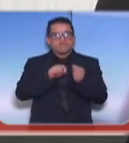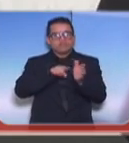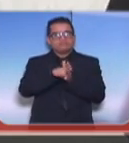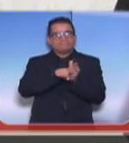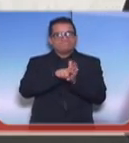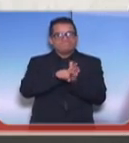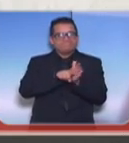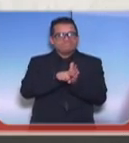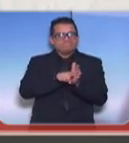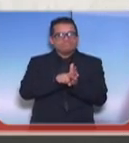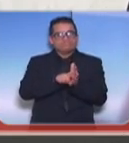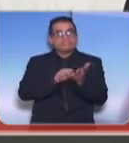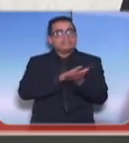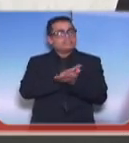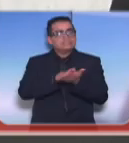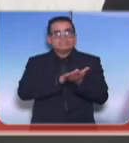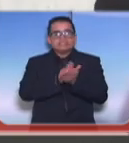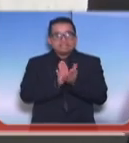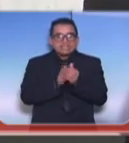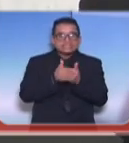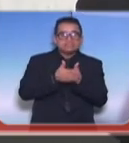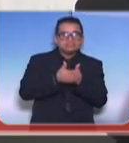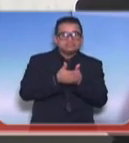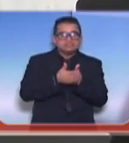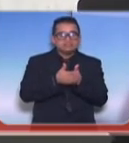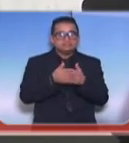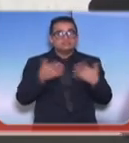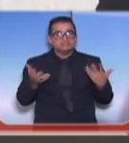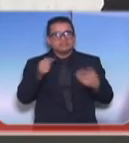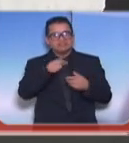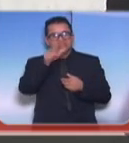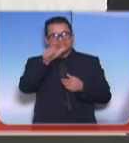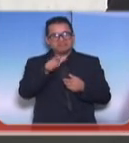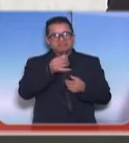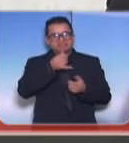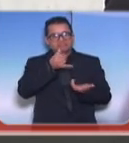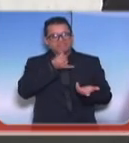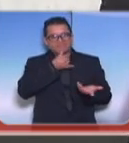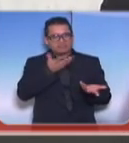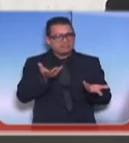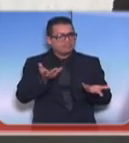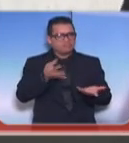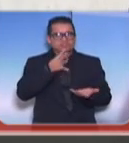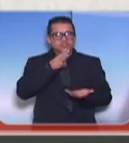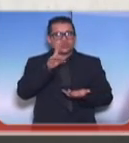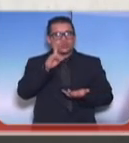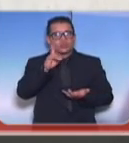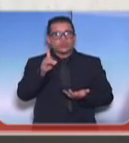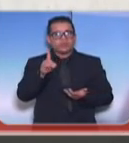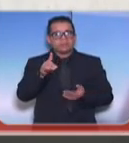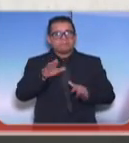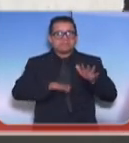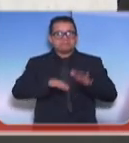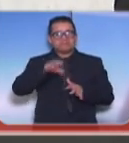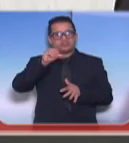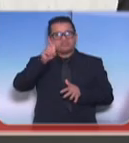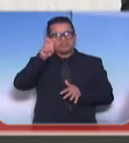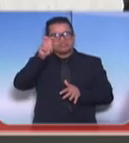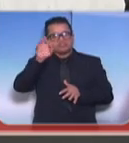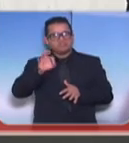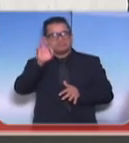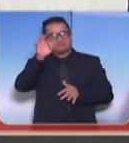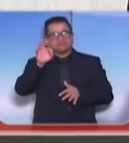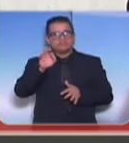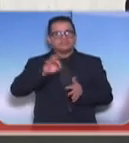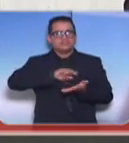sindicância, nada fica encoberto. E ele, na sua infantilidade, no seu desconhecimento, diz que praticamente 95% 95% dos